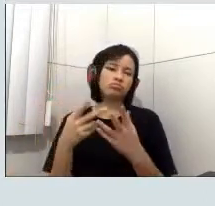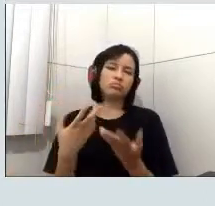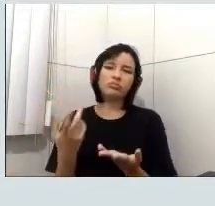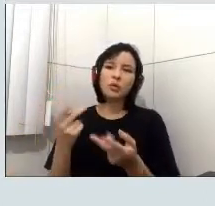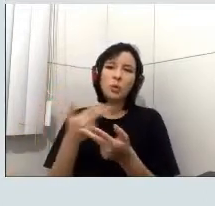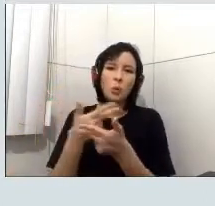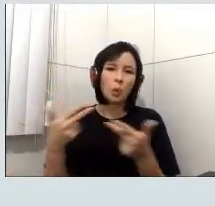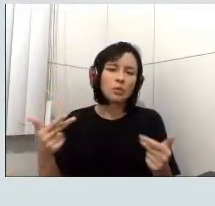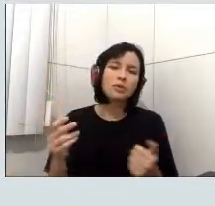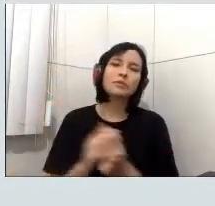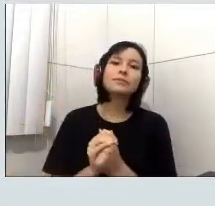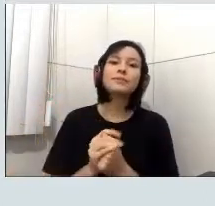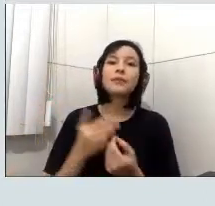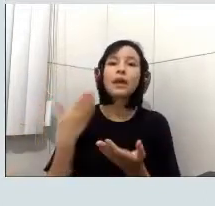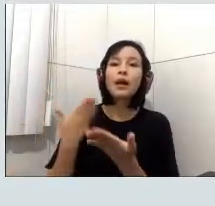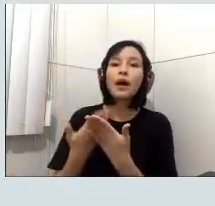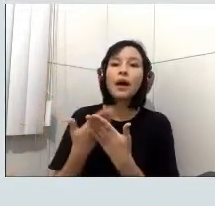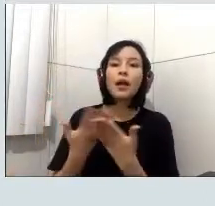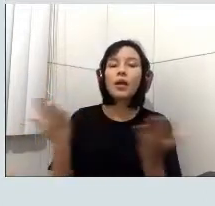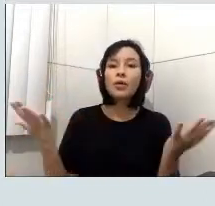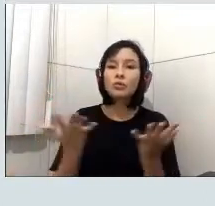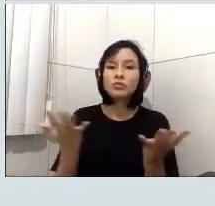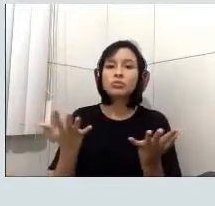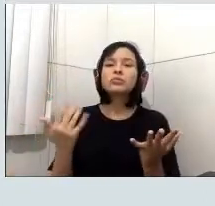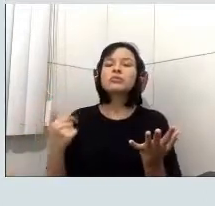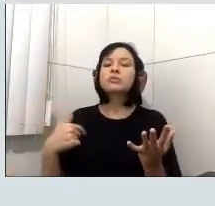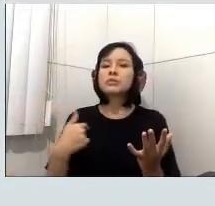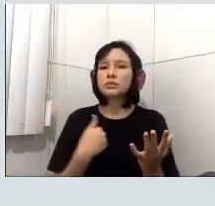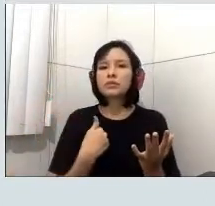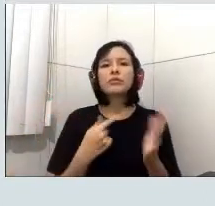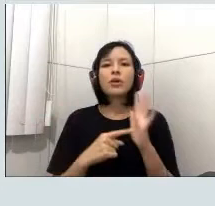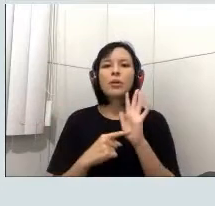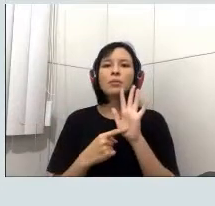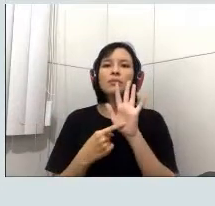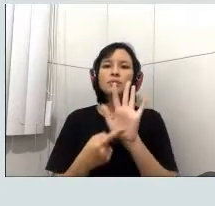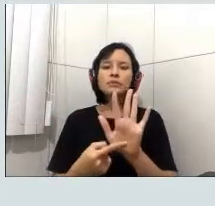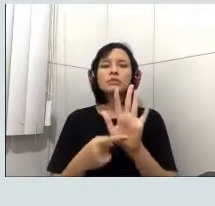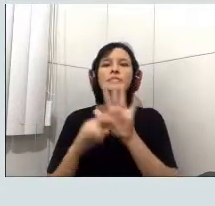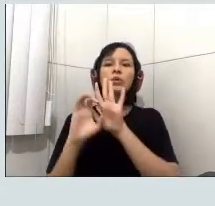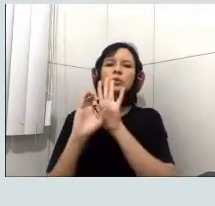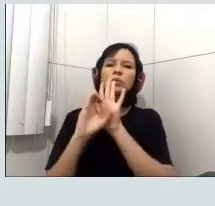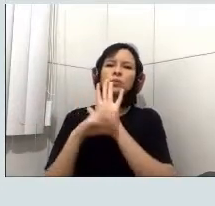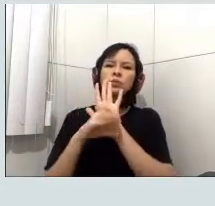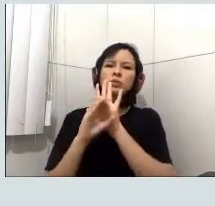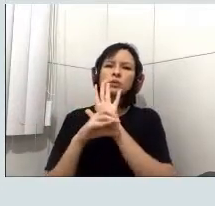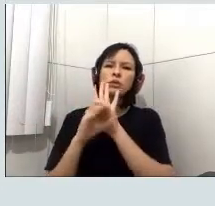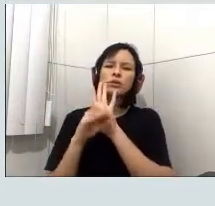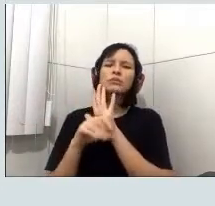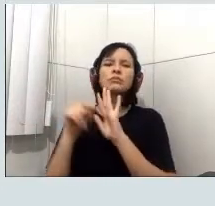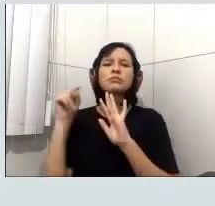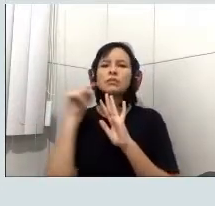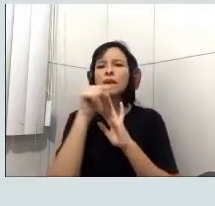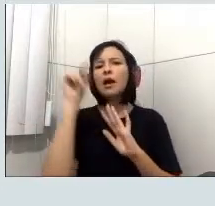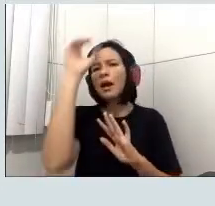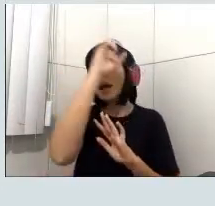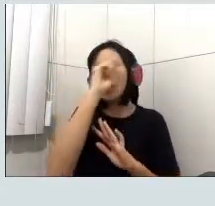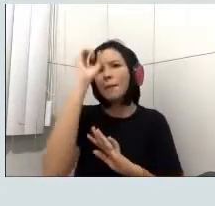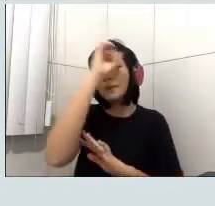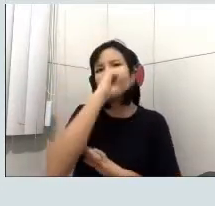Essa aula hoje vou dedicar um pouco para mostrar esses conceitos para vocês aprenderem